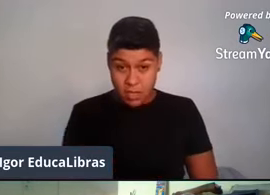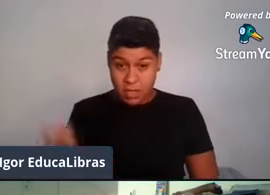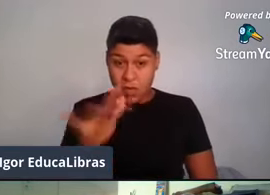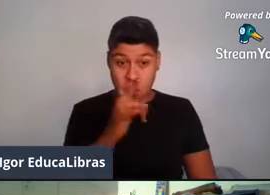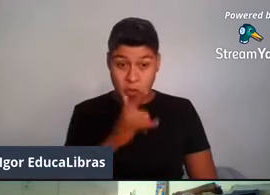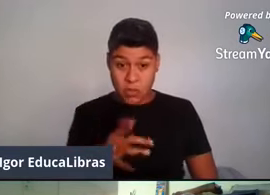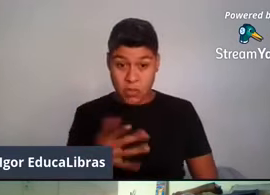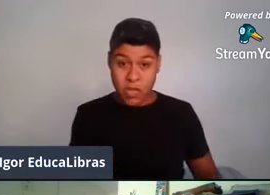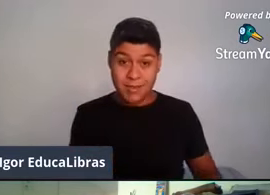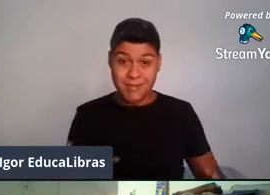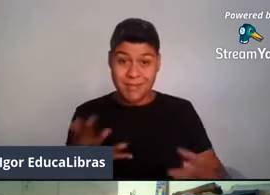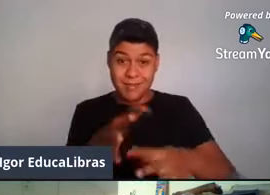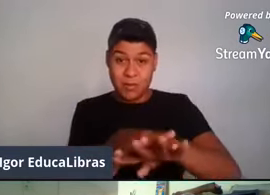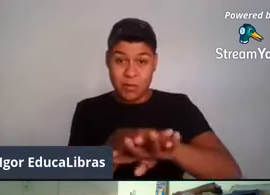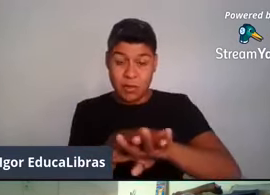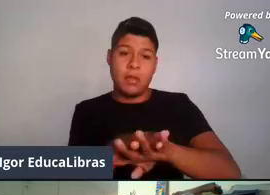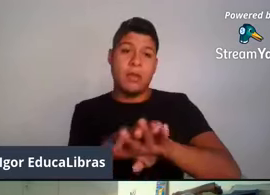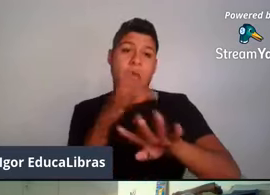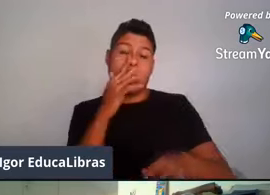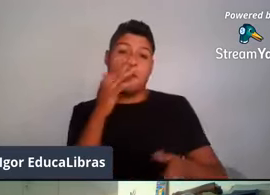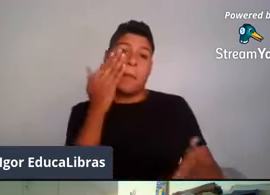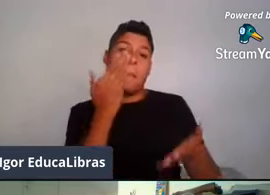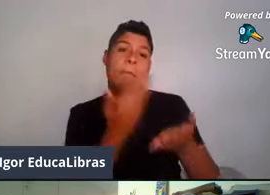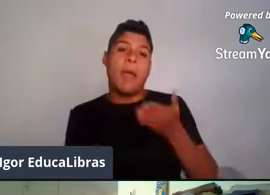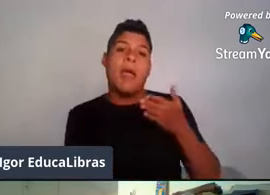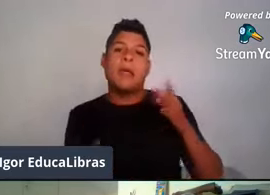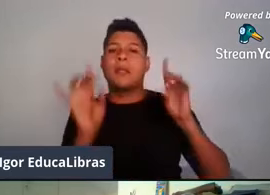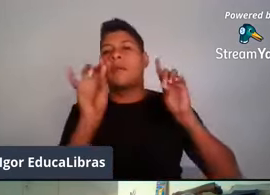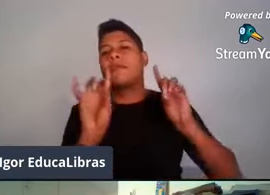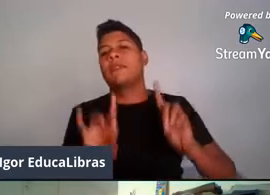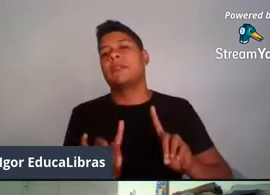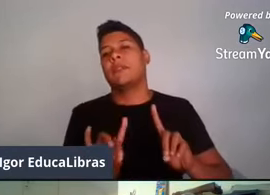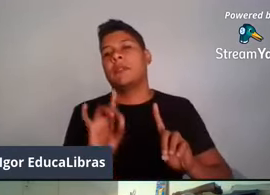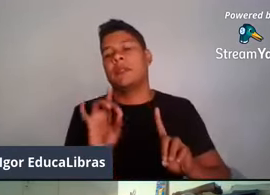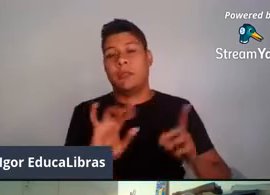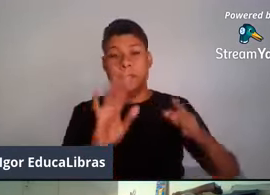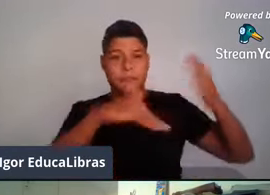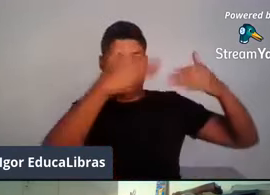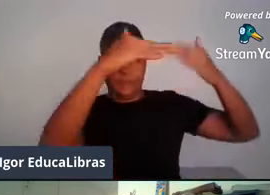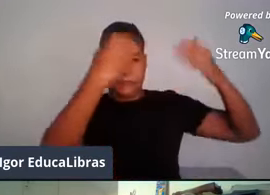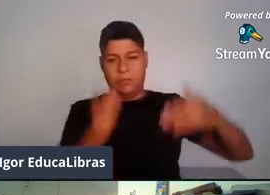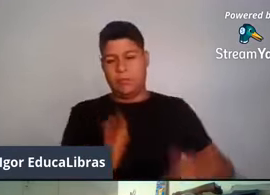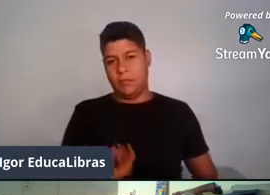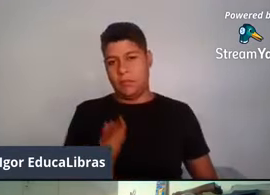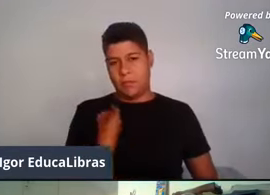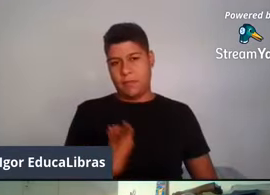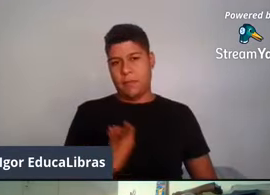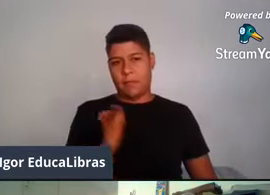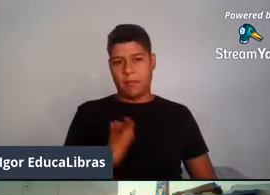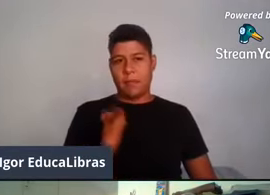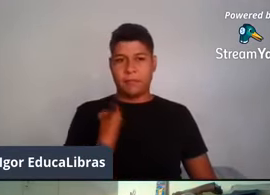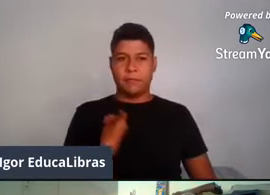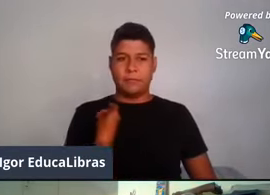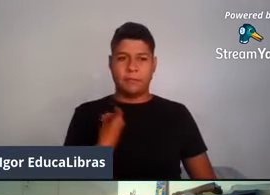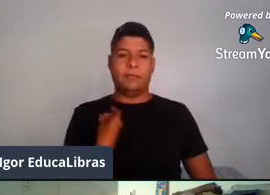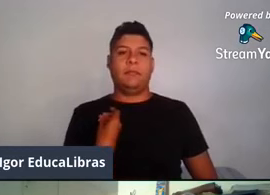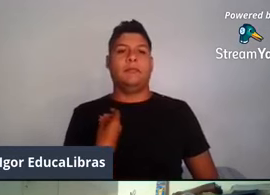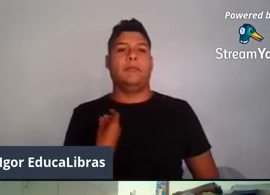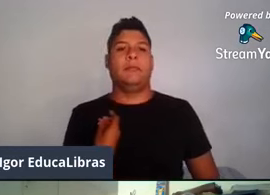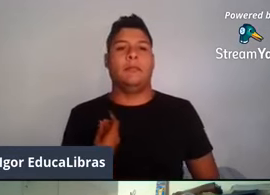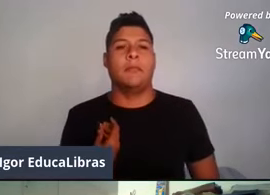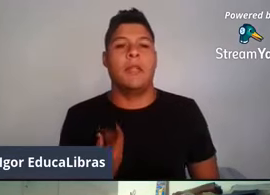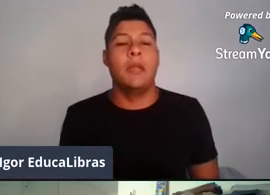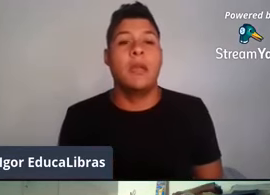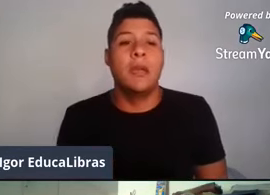elas perdem a deficiência, ou seja, elas deixam de atuar como pessoas com deficiência. Então, está fora do meu radar.